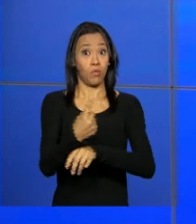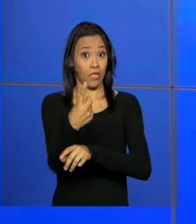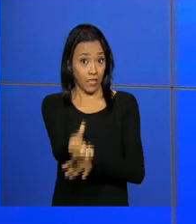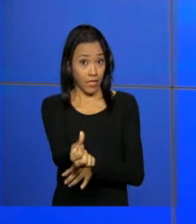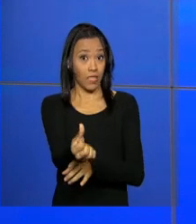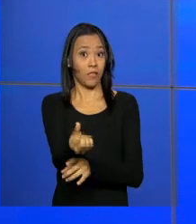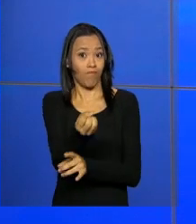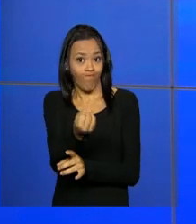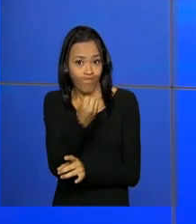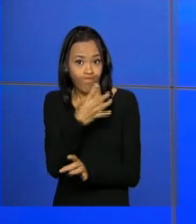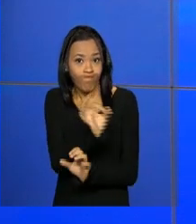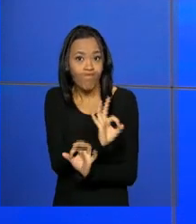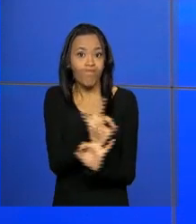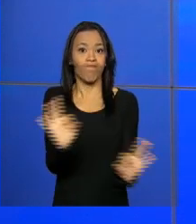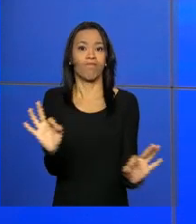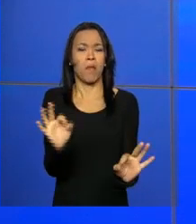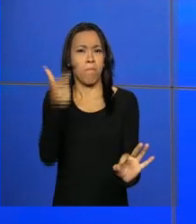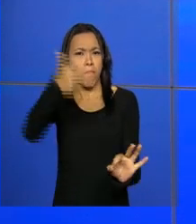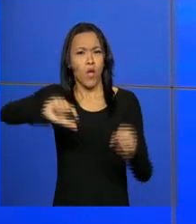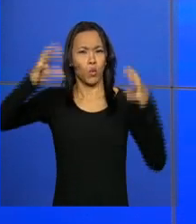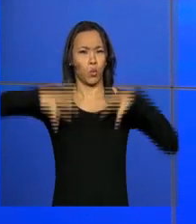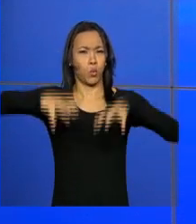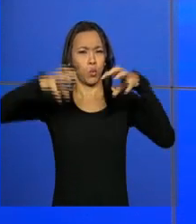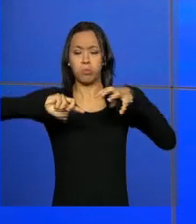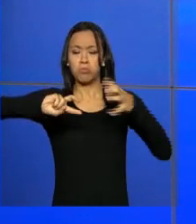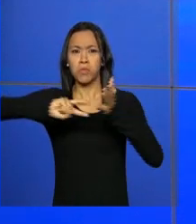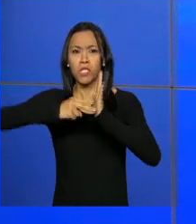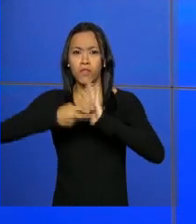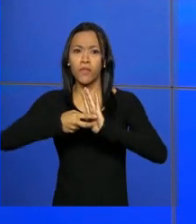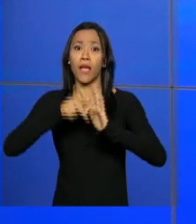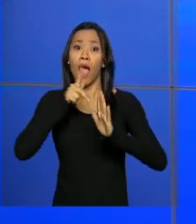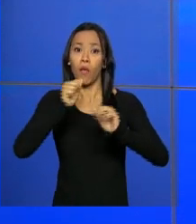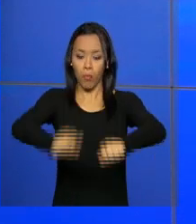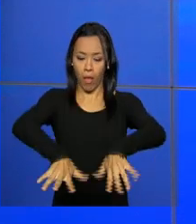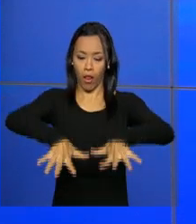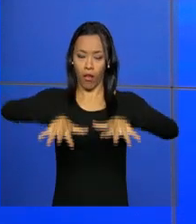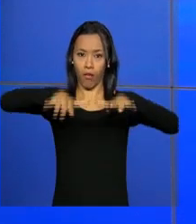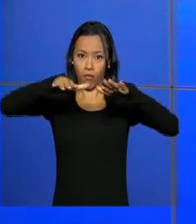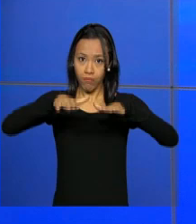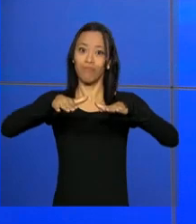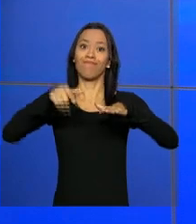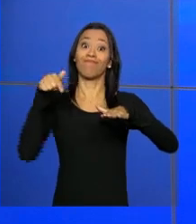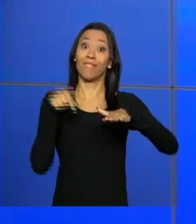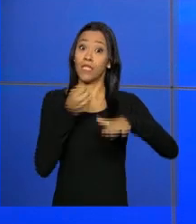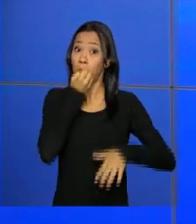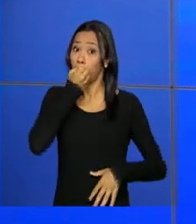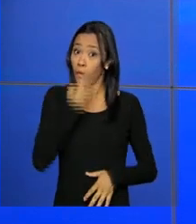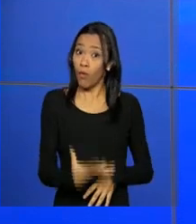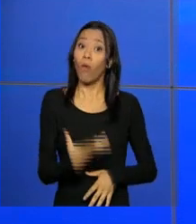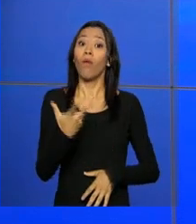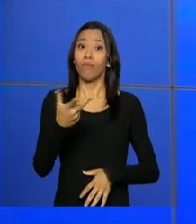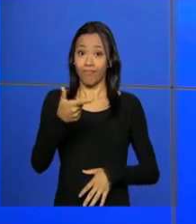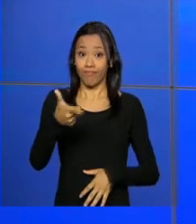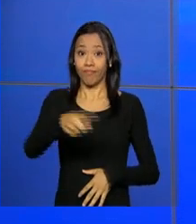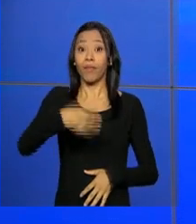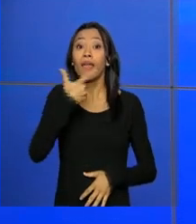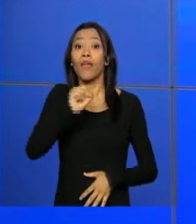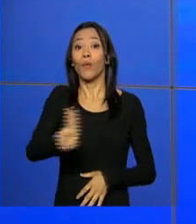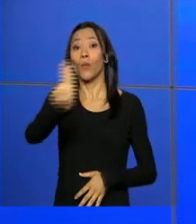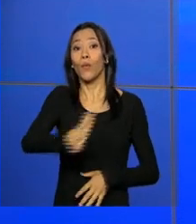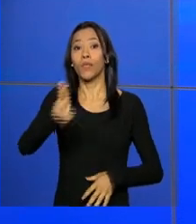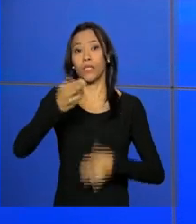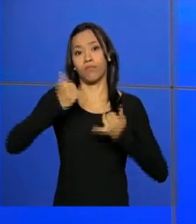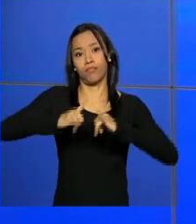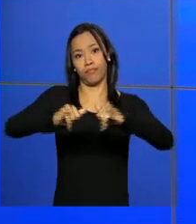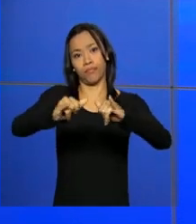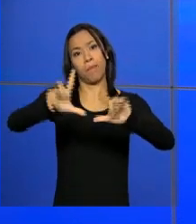produtivo a previsão de mais chuvas significa reservatórios de água cheios isso é bom para o consumidor que passa a pagar